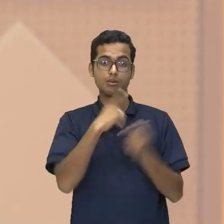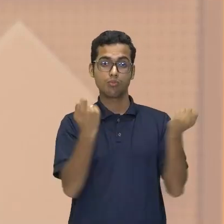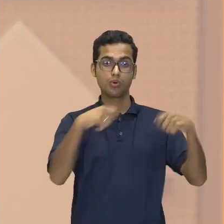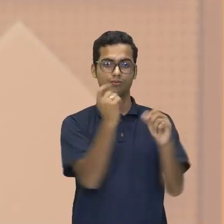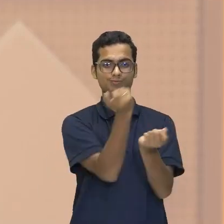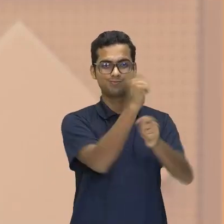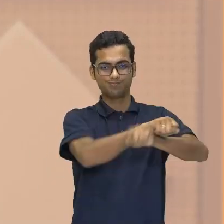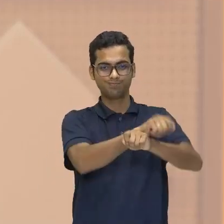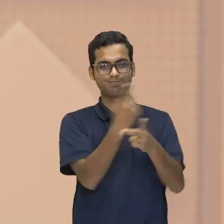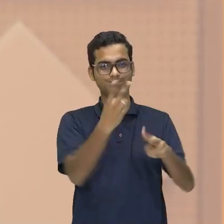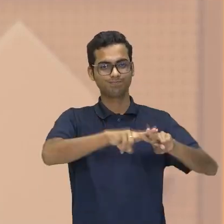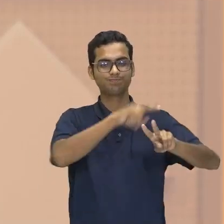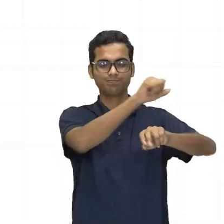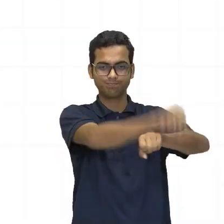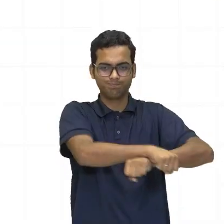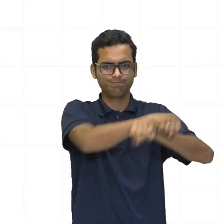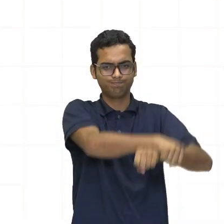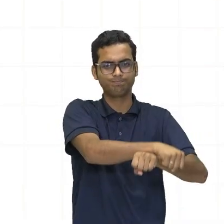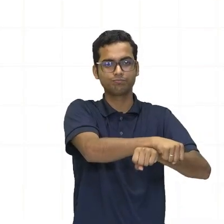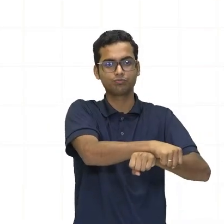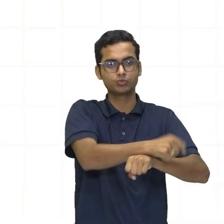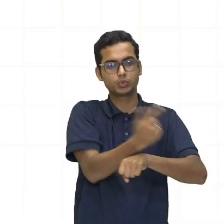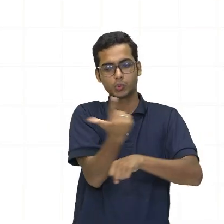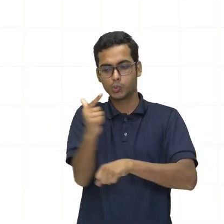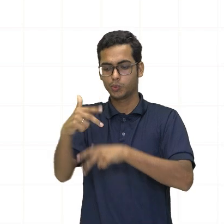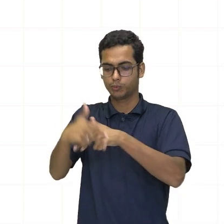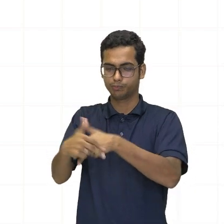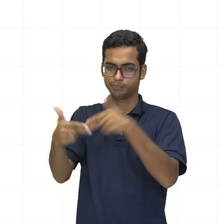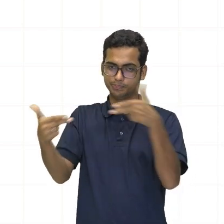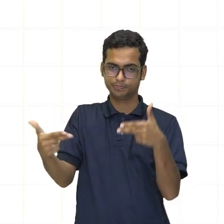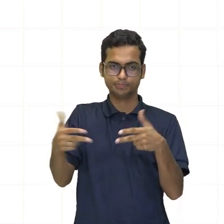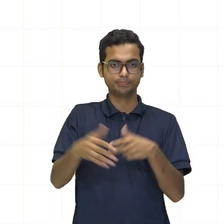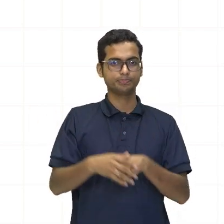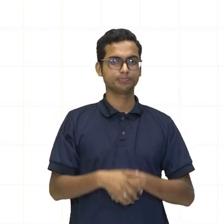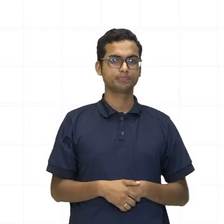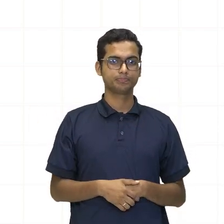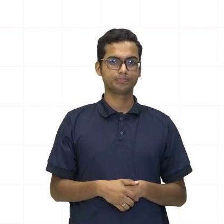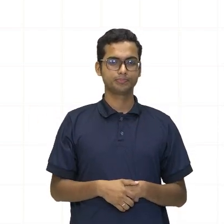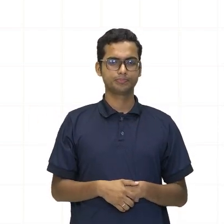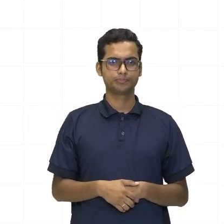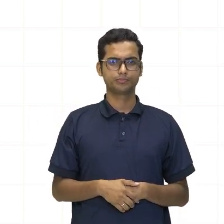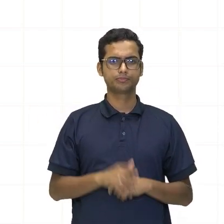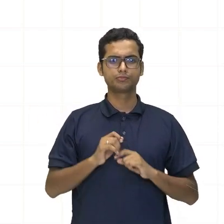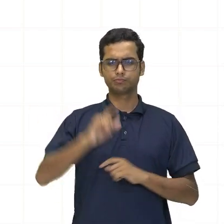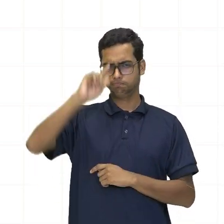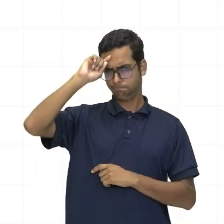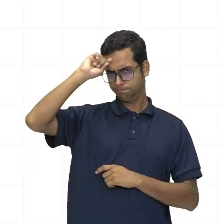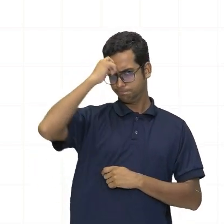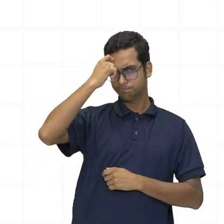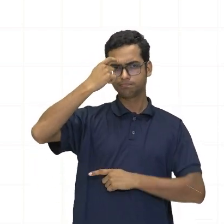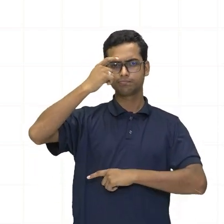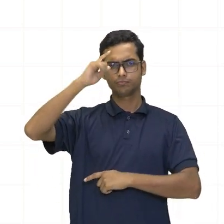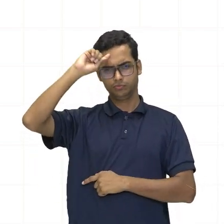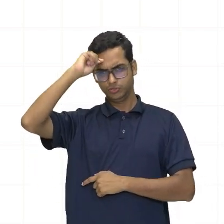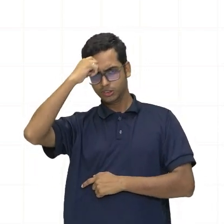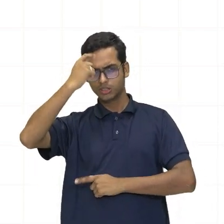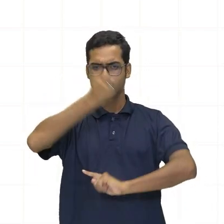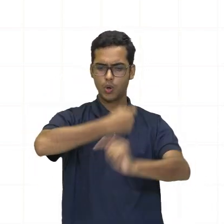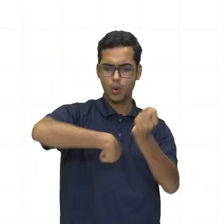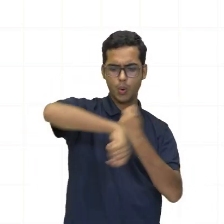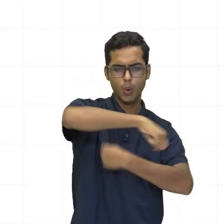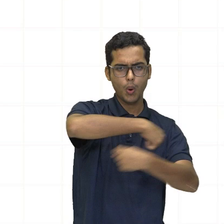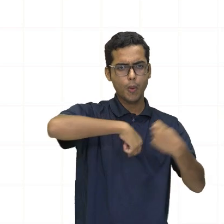certo? Continuando. O tráfico negreiro, comércio de pessoas escravizadas,